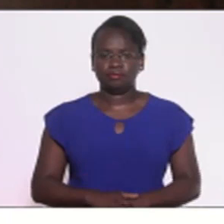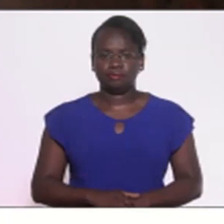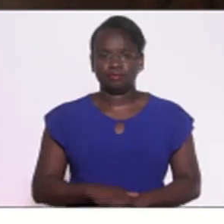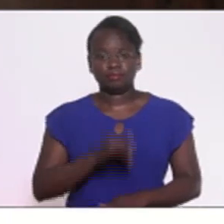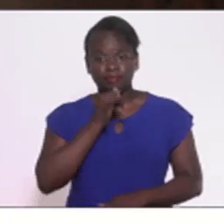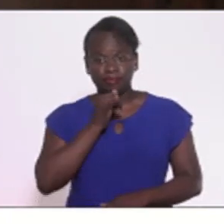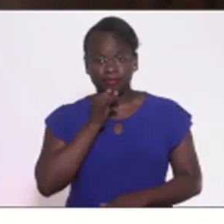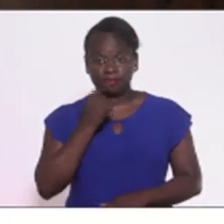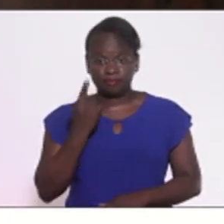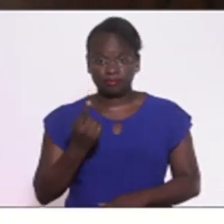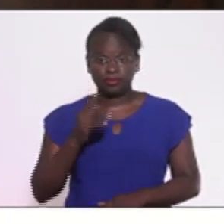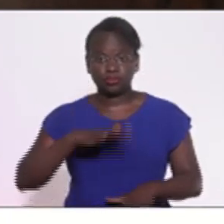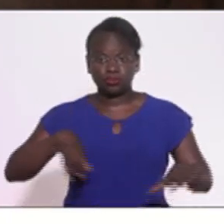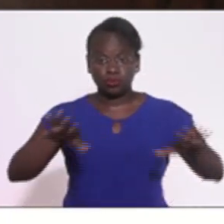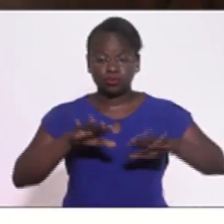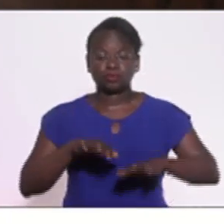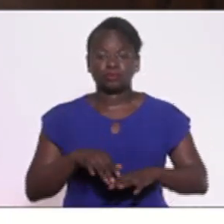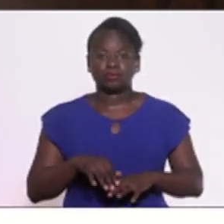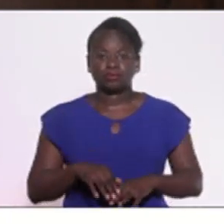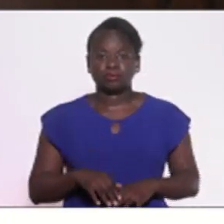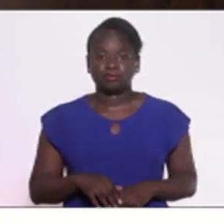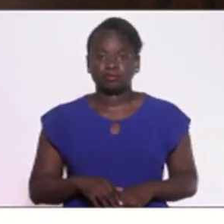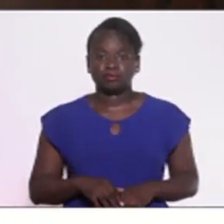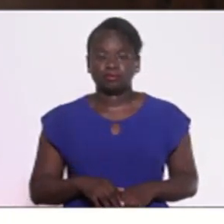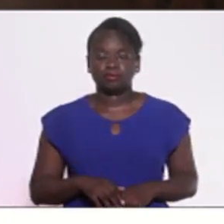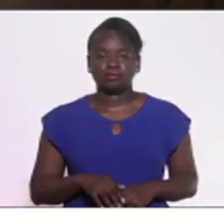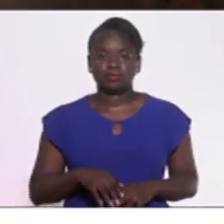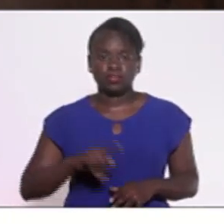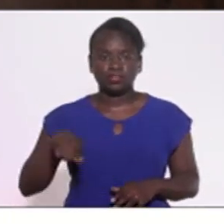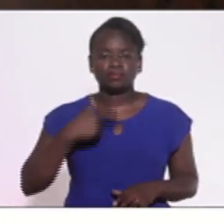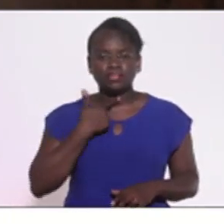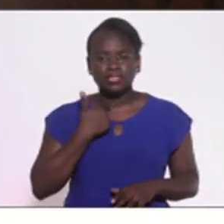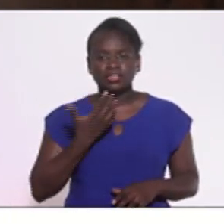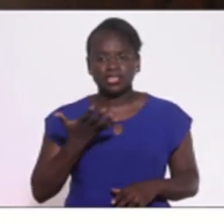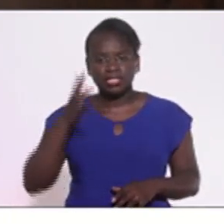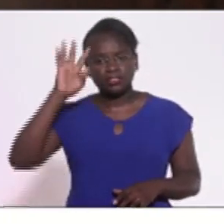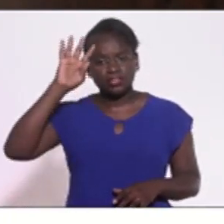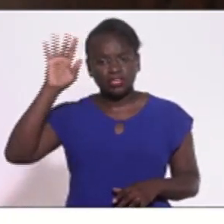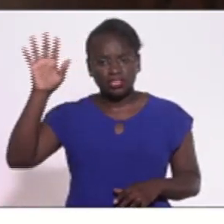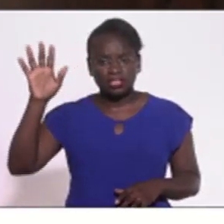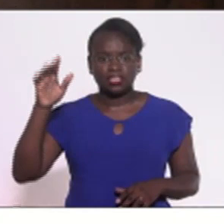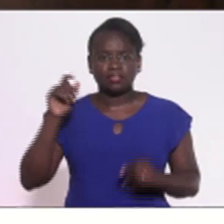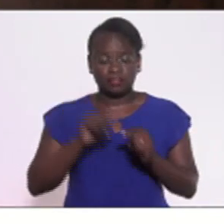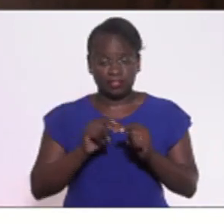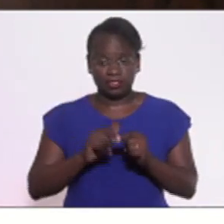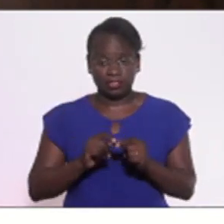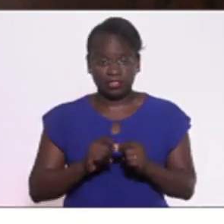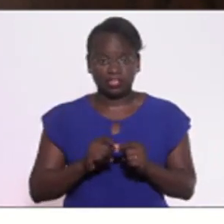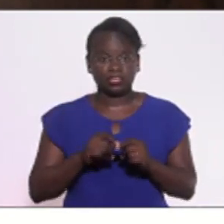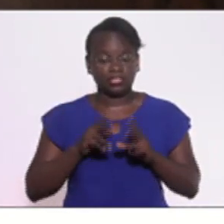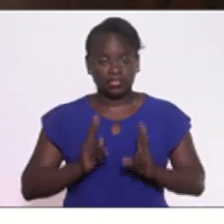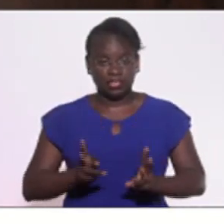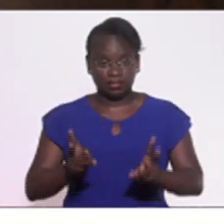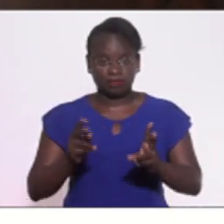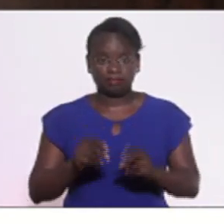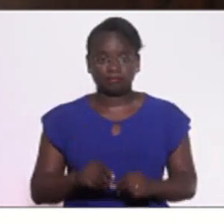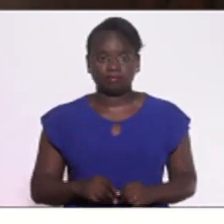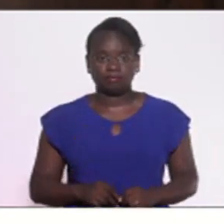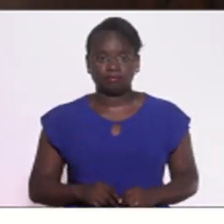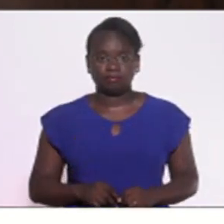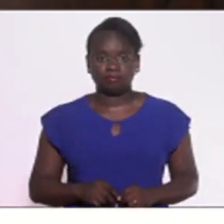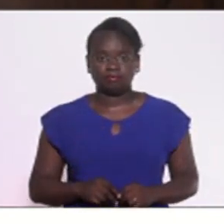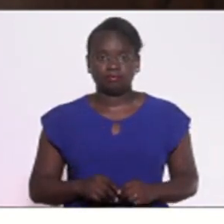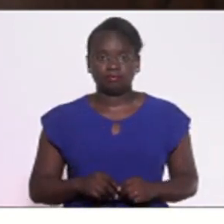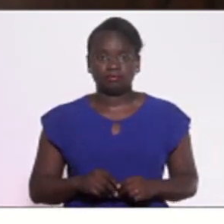Um exemplo para todos nós que sonhamos com a afirmação, a construção permanente